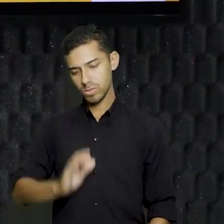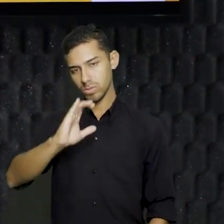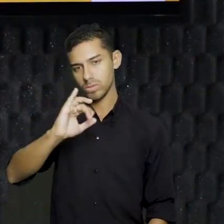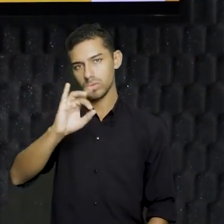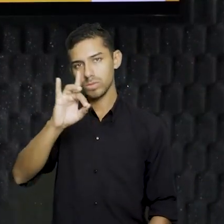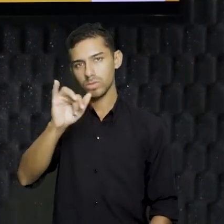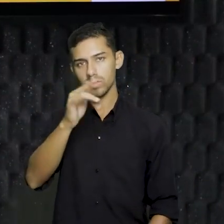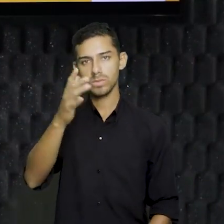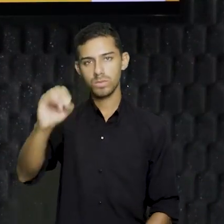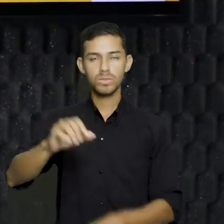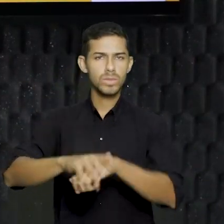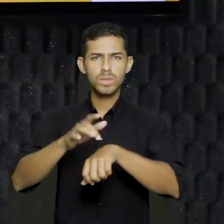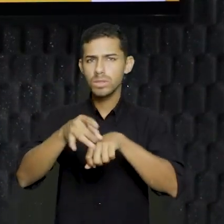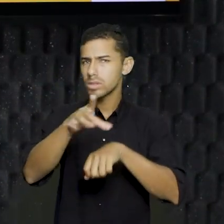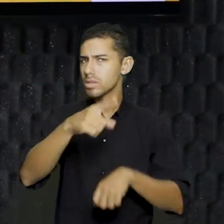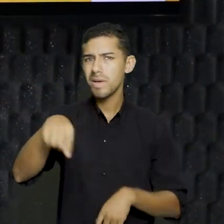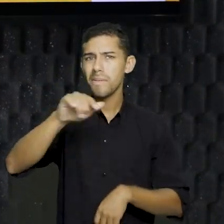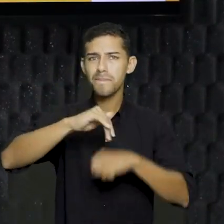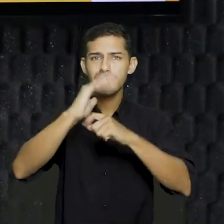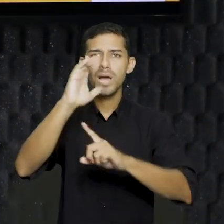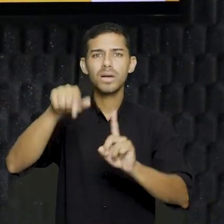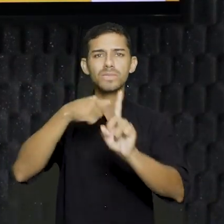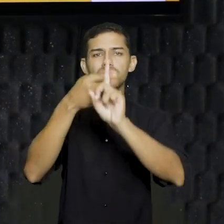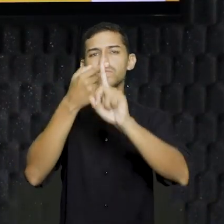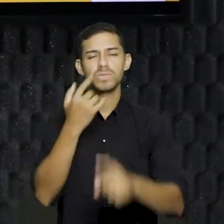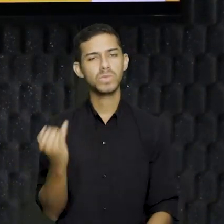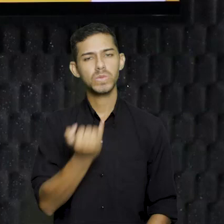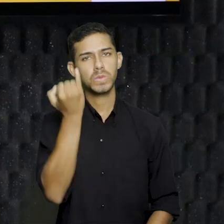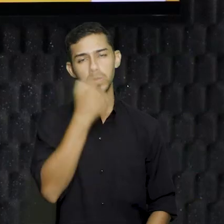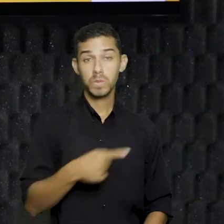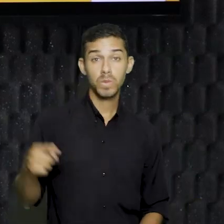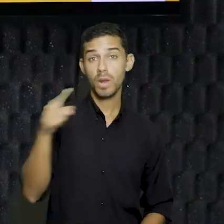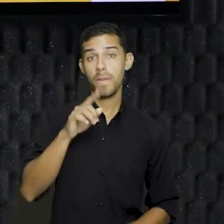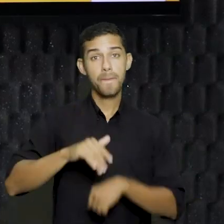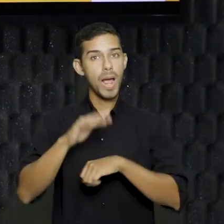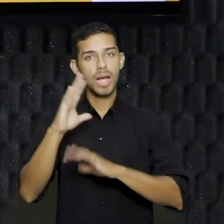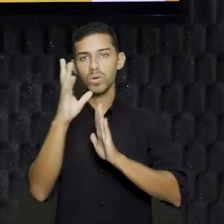Temos mais dicas aqui para vocês, temos mais coisas importantes e temos